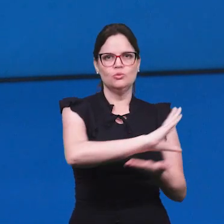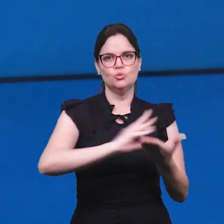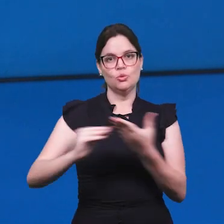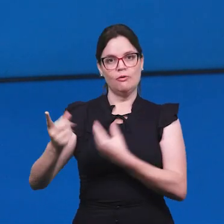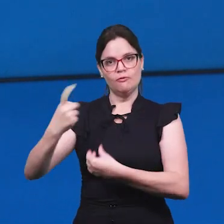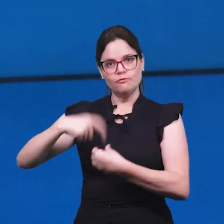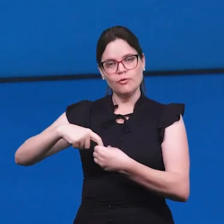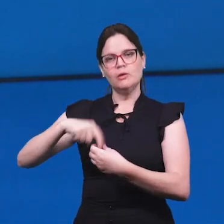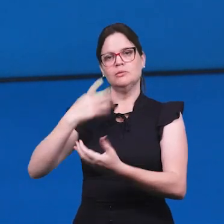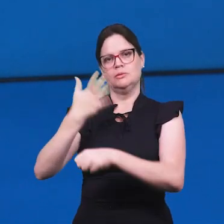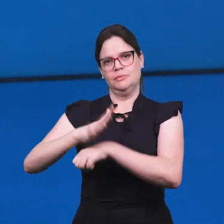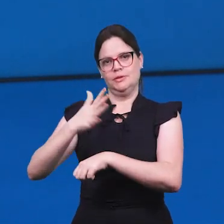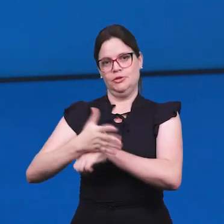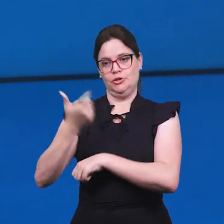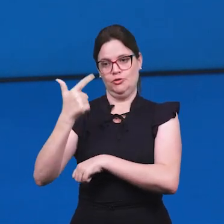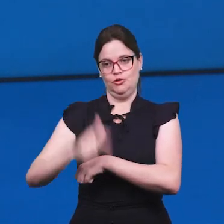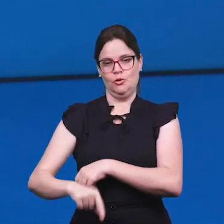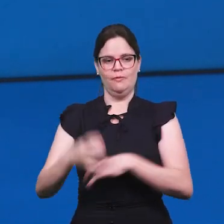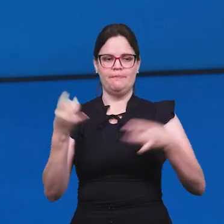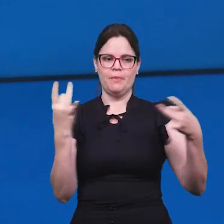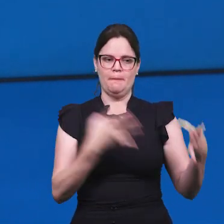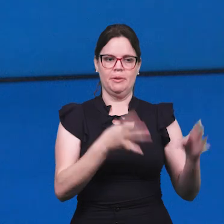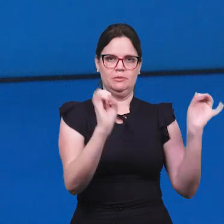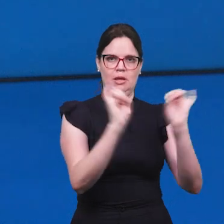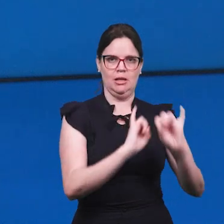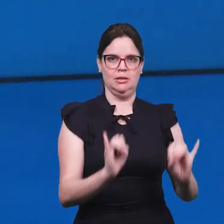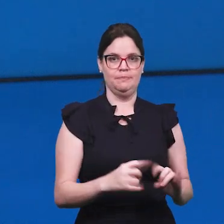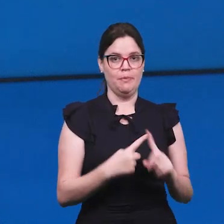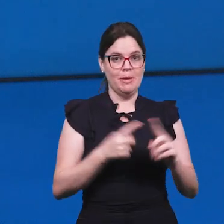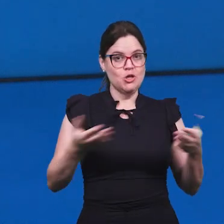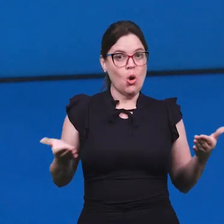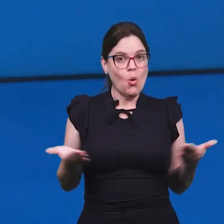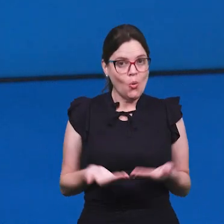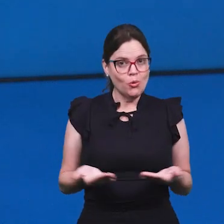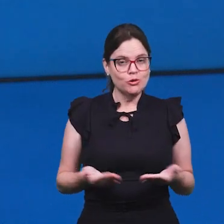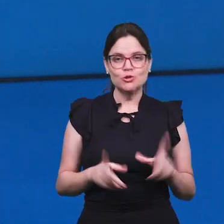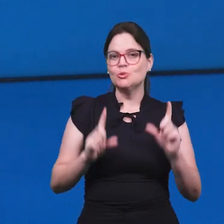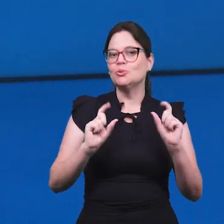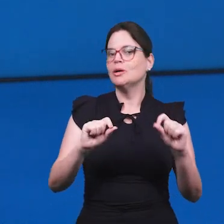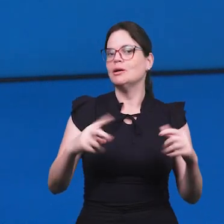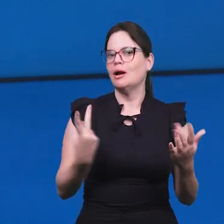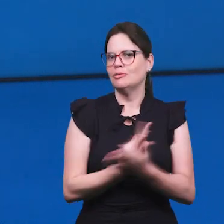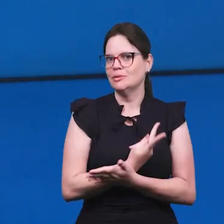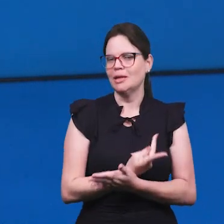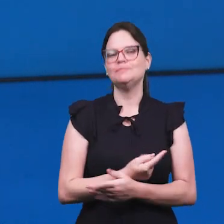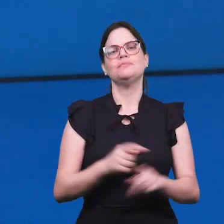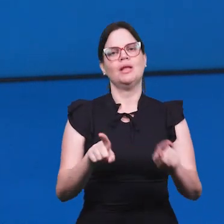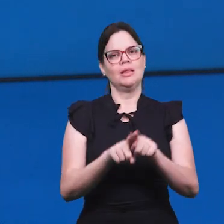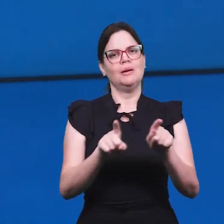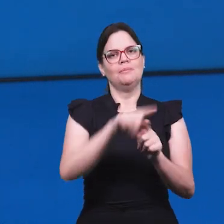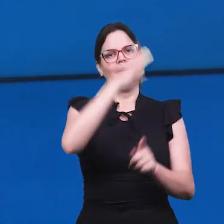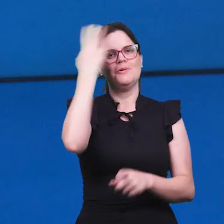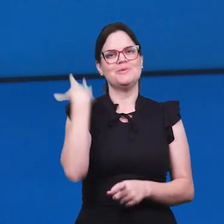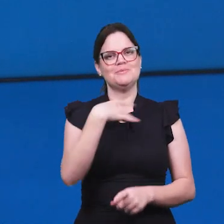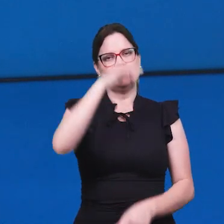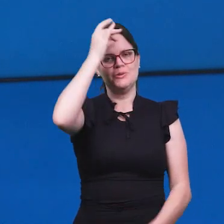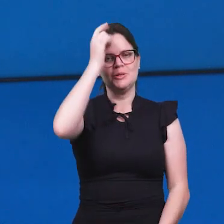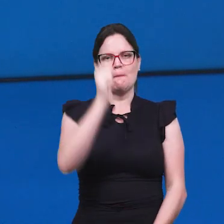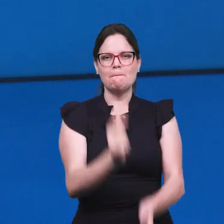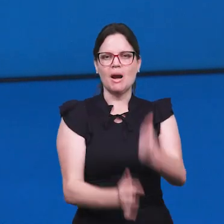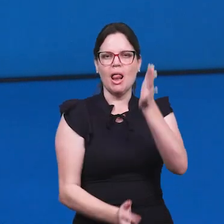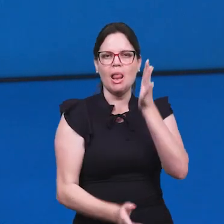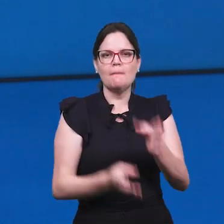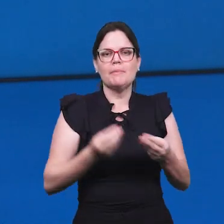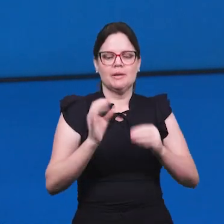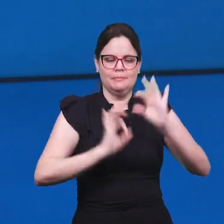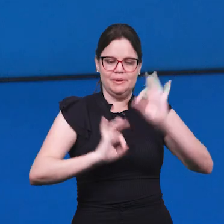a idolatria. Enquanto que o derramamento do Espírito Santo hoje prepara a igreja para o arrebatamento, tirando a igreja também